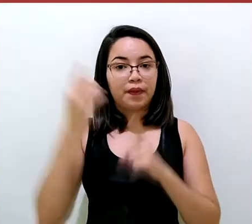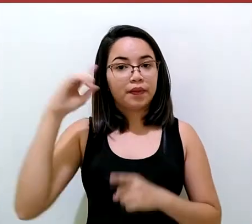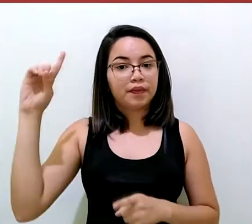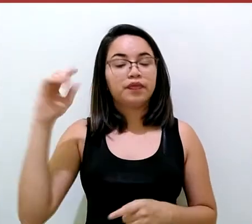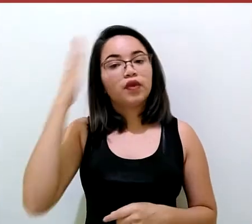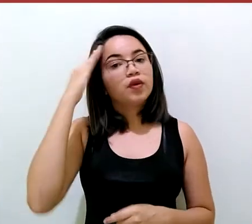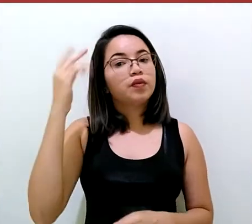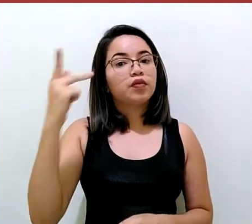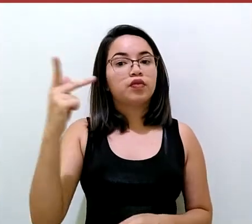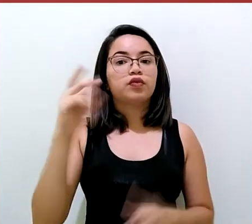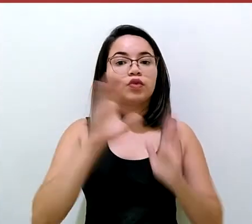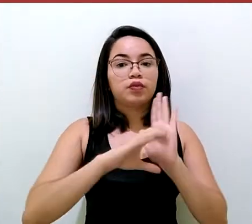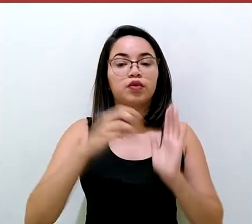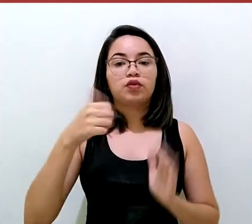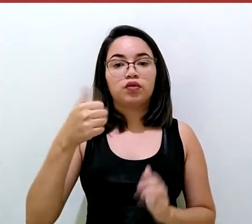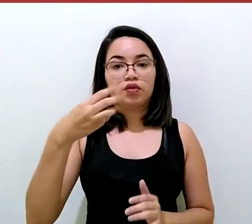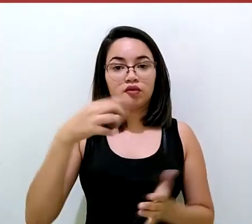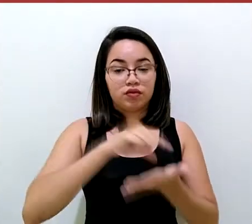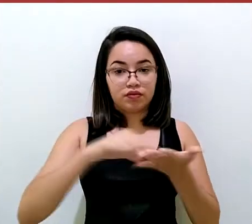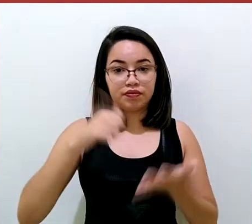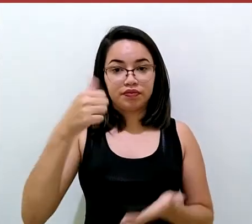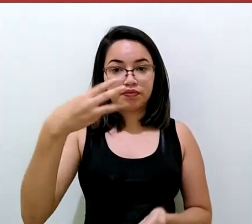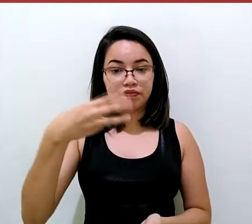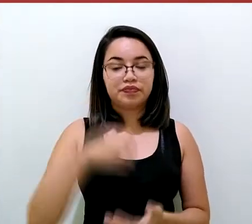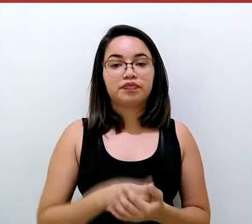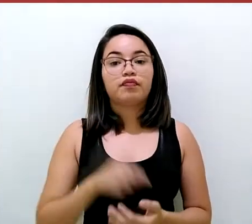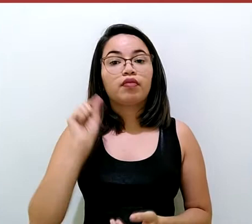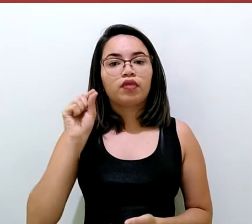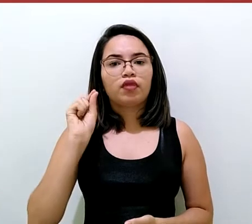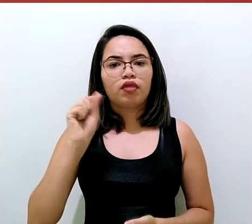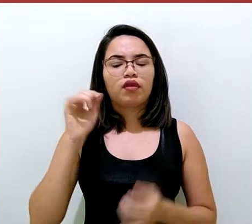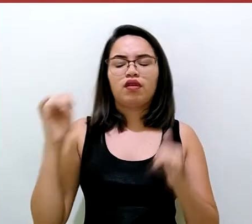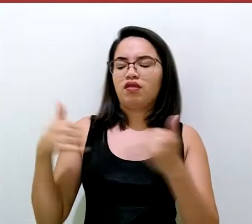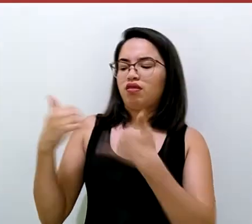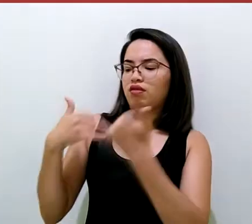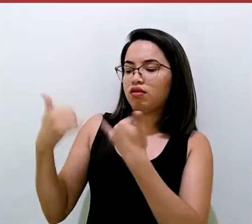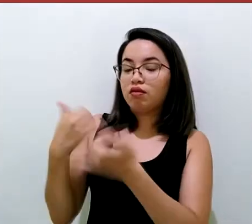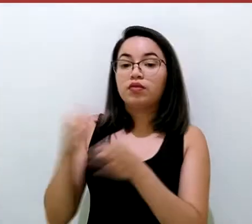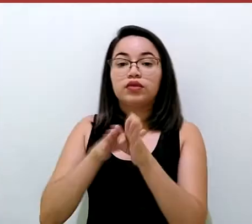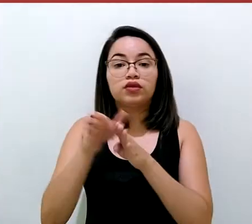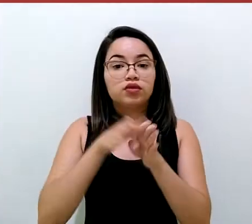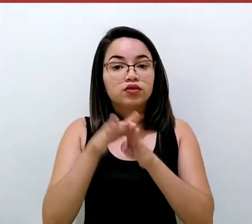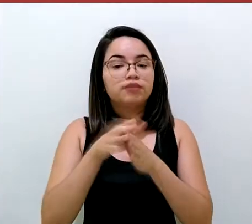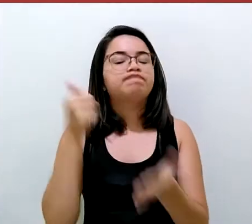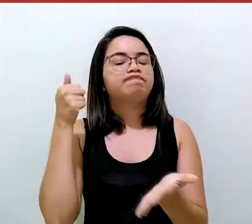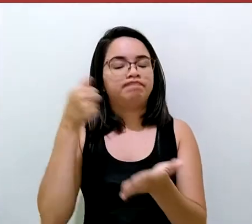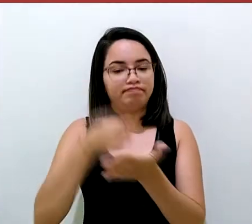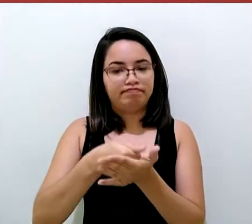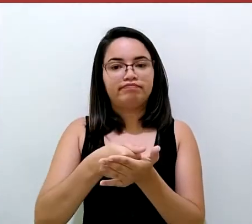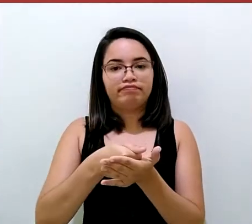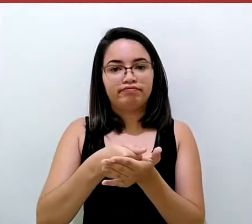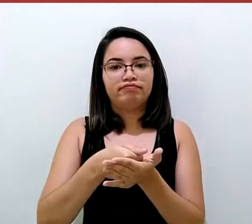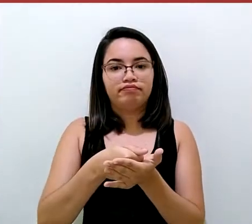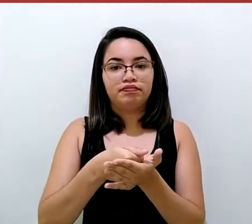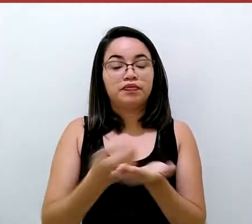Provérbios 13, o texto diz assim: quem zomba da instrução pagará